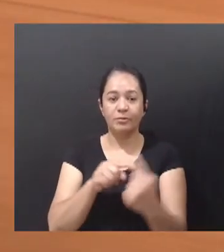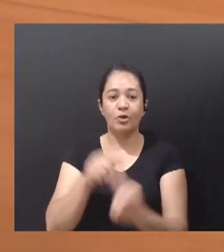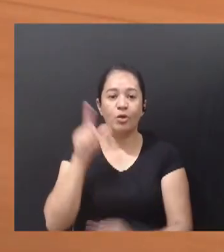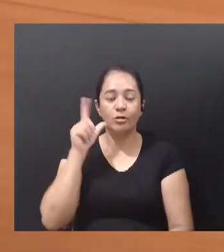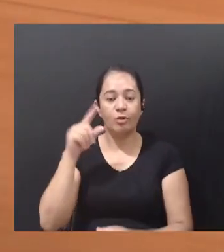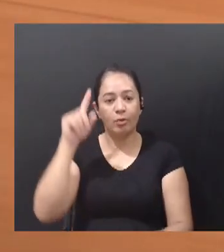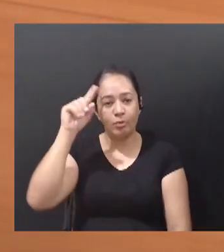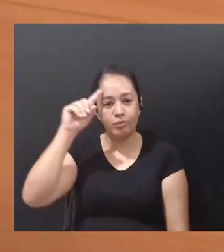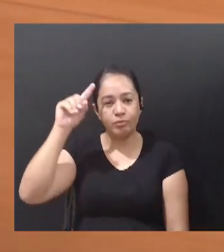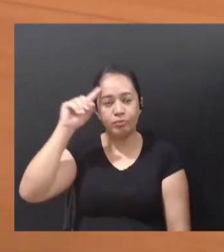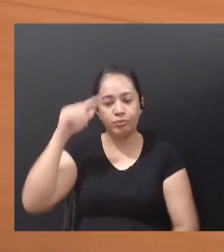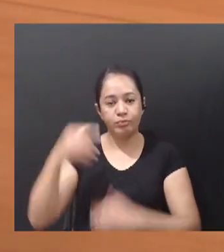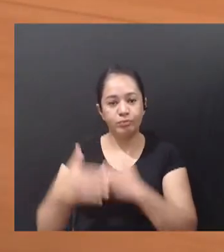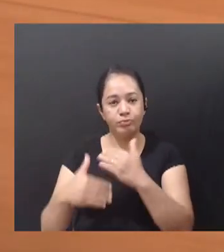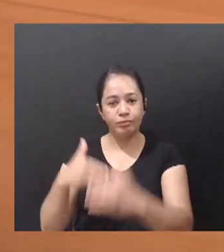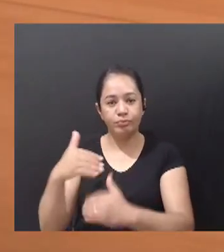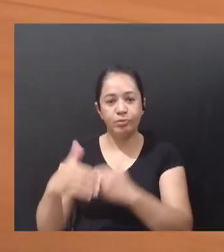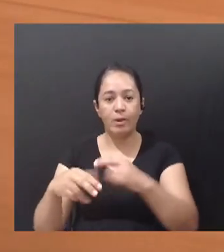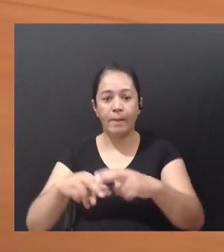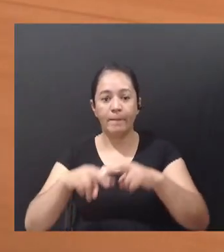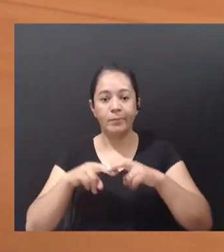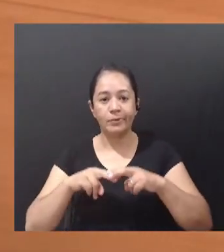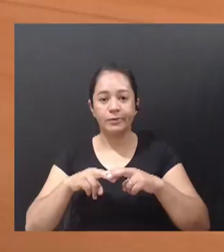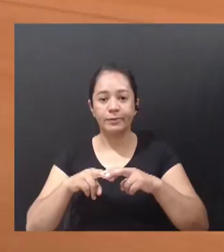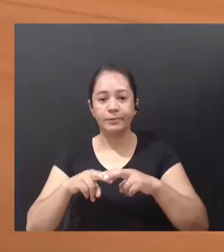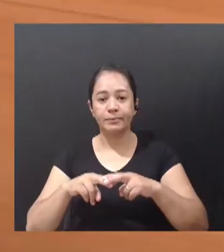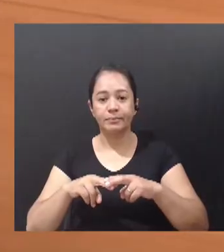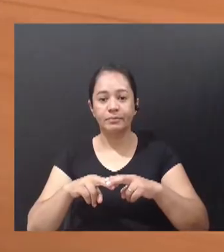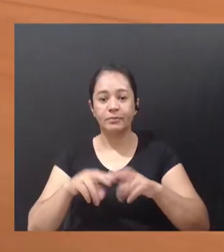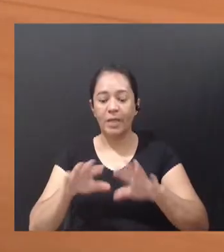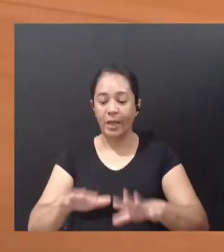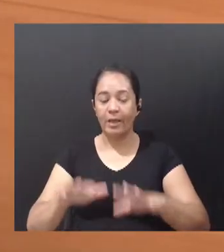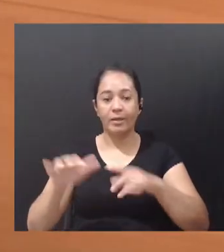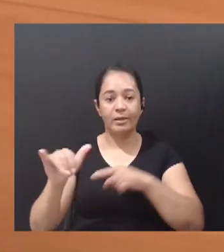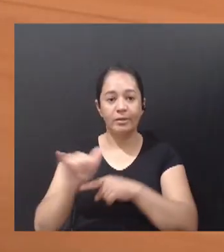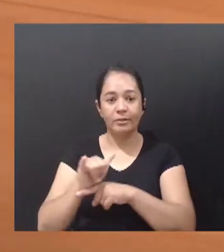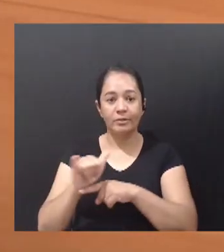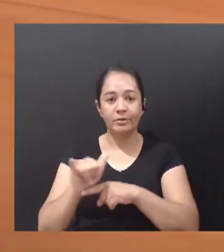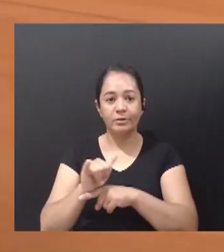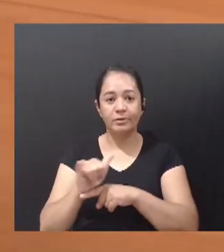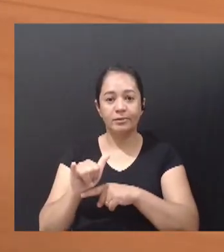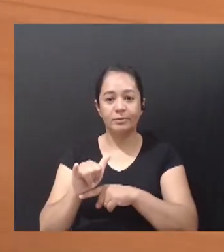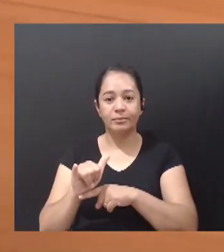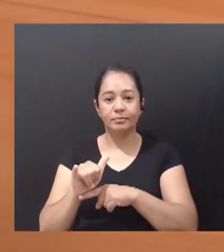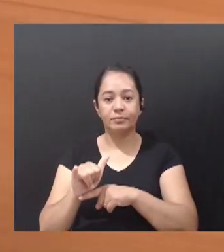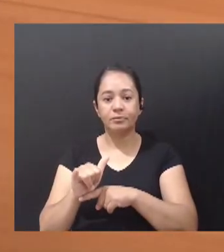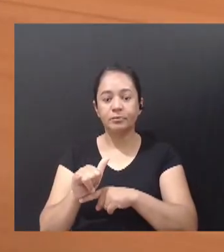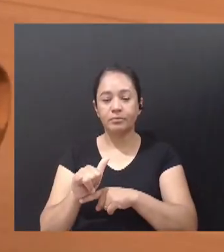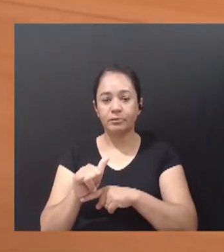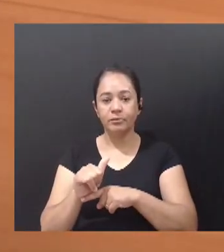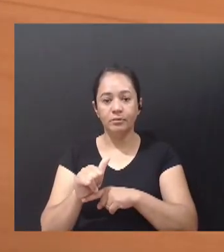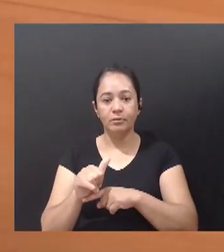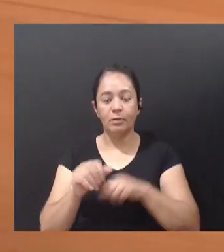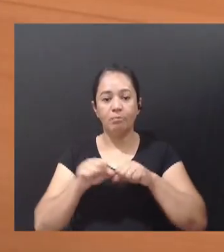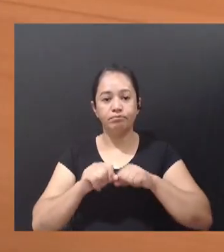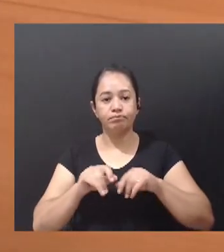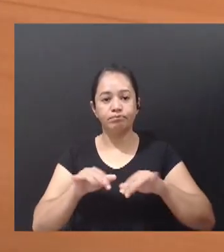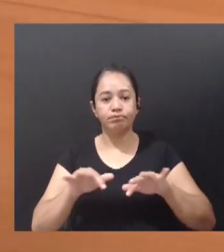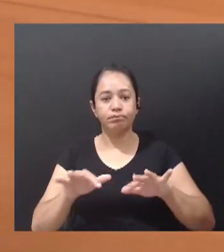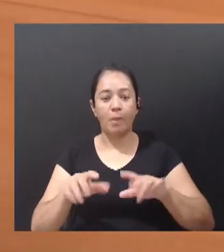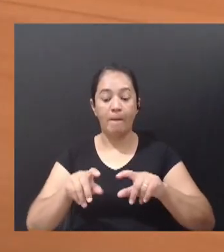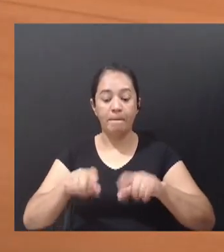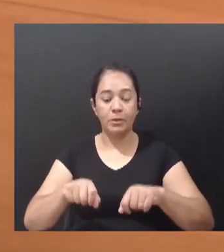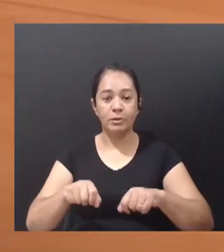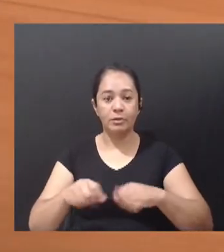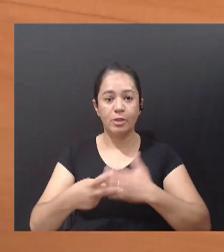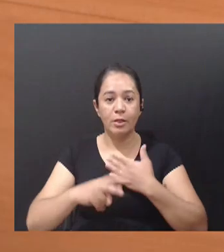E o hip hop, ele é essa ferramenta que só tem a tendência de expandir, impactar mais pessoas